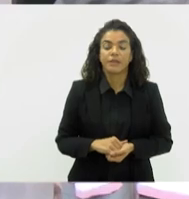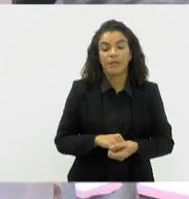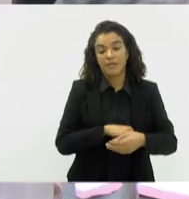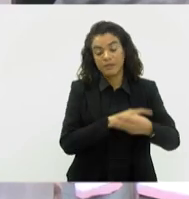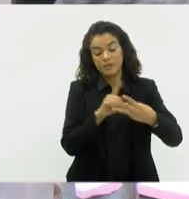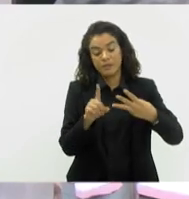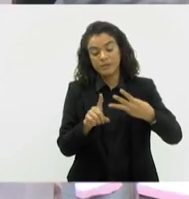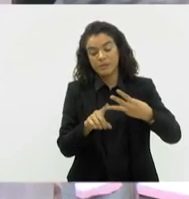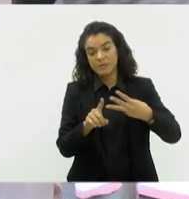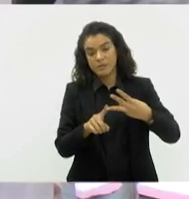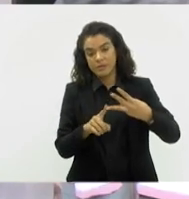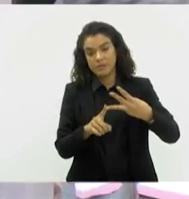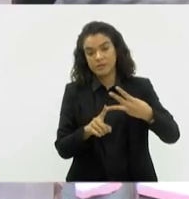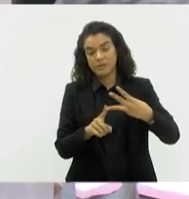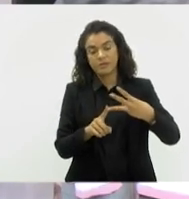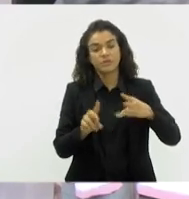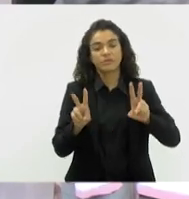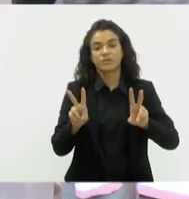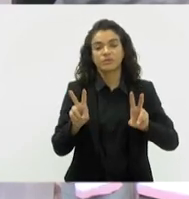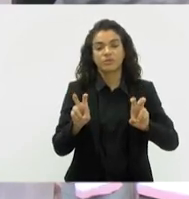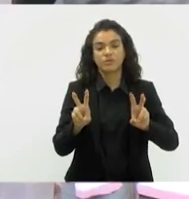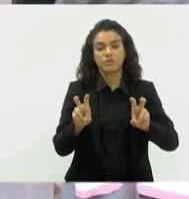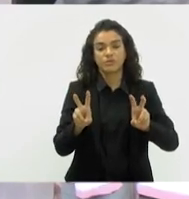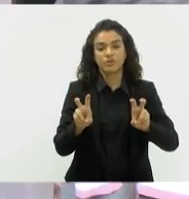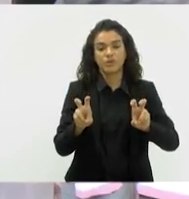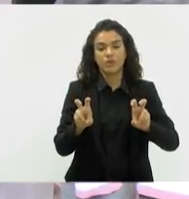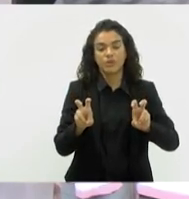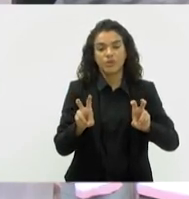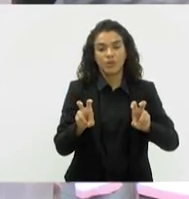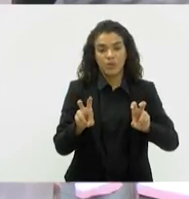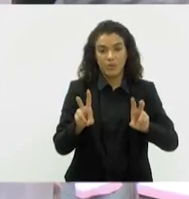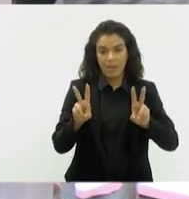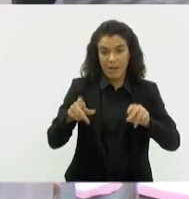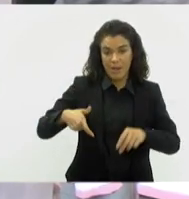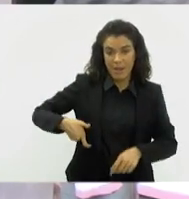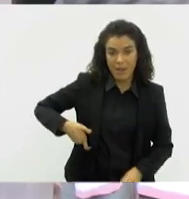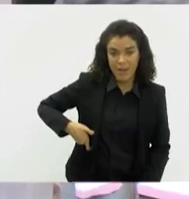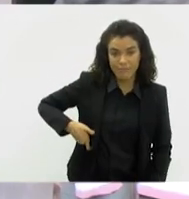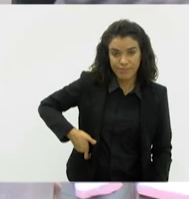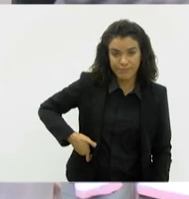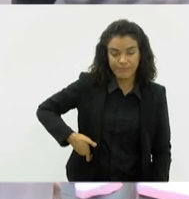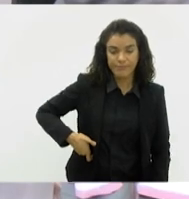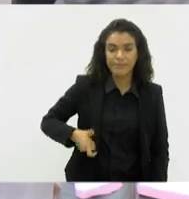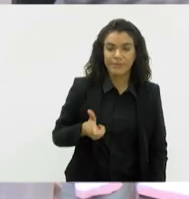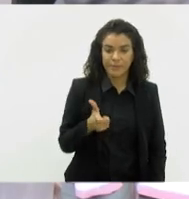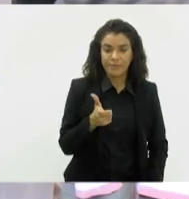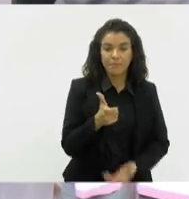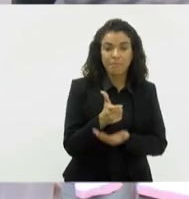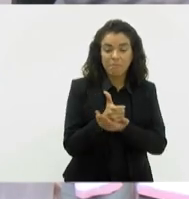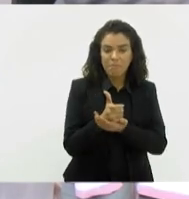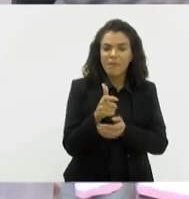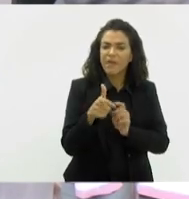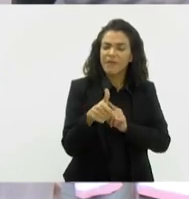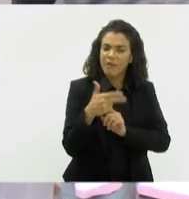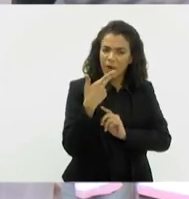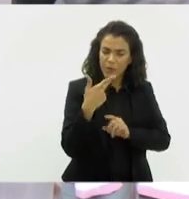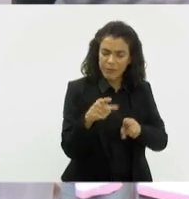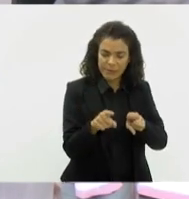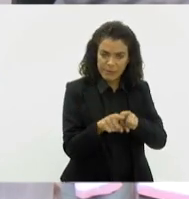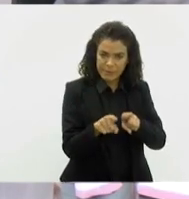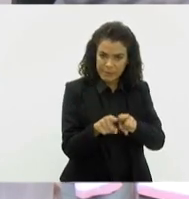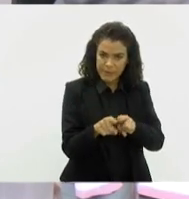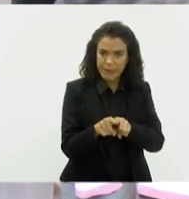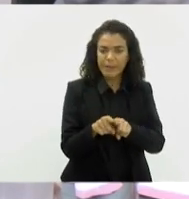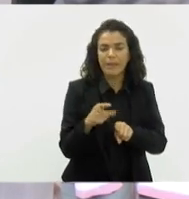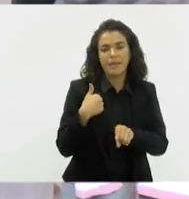questão é essa questão pontual da arma, sobretudo pelo histórico, como Vossa Excelência bem disse, advém